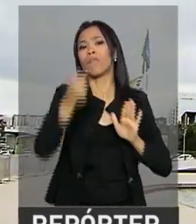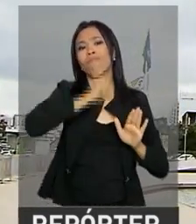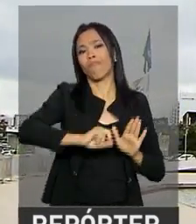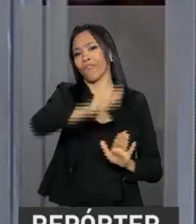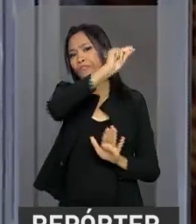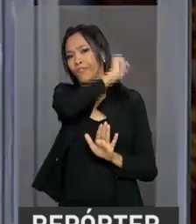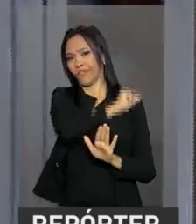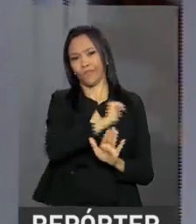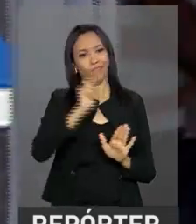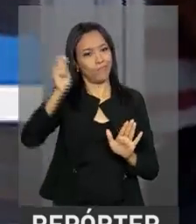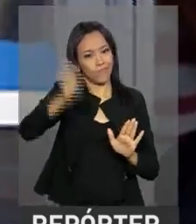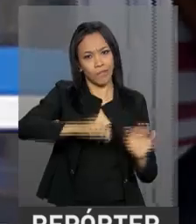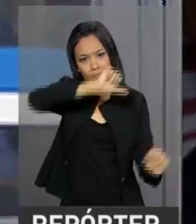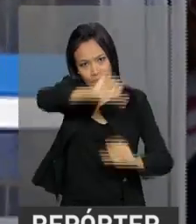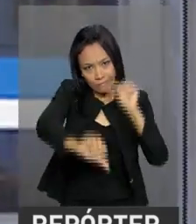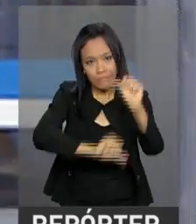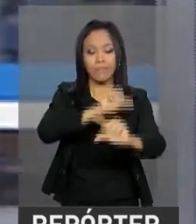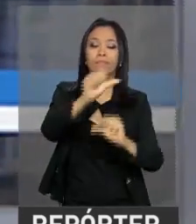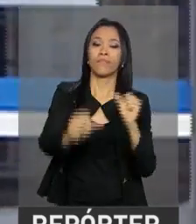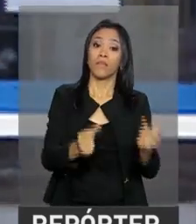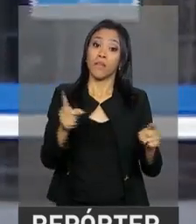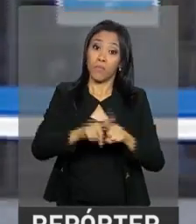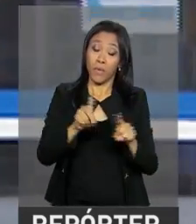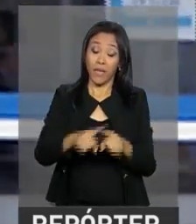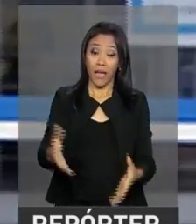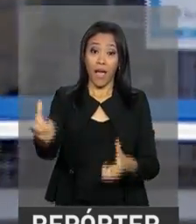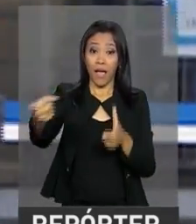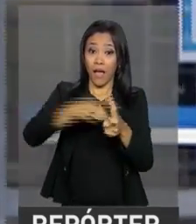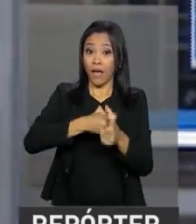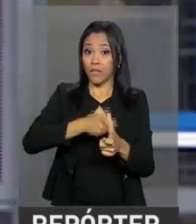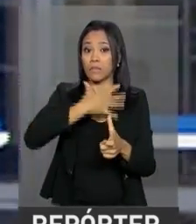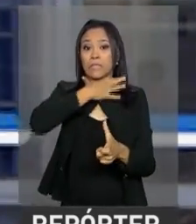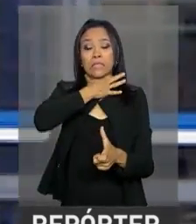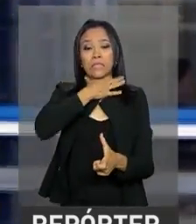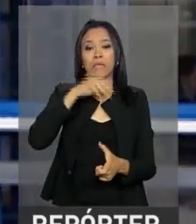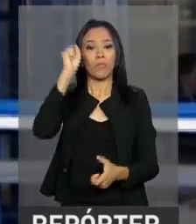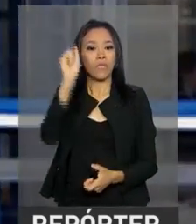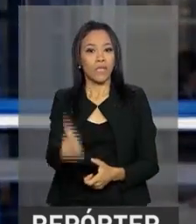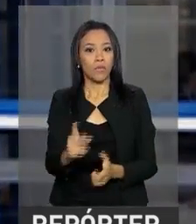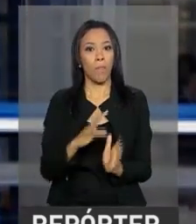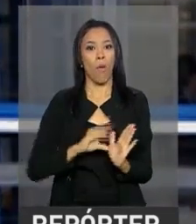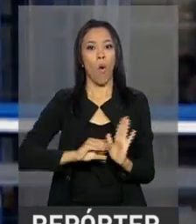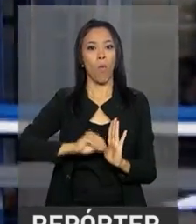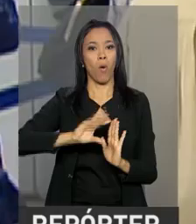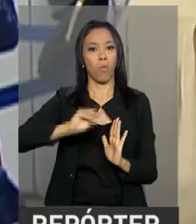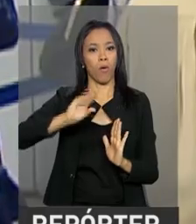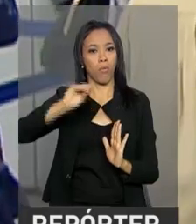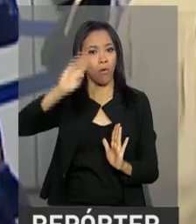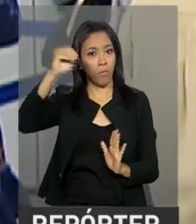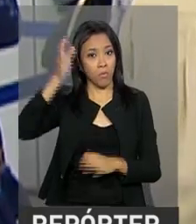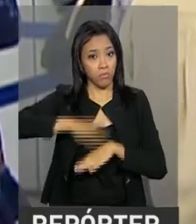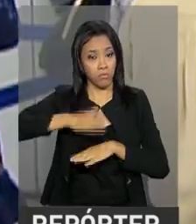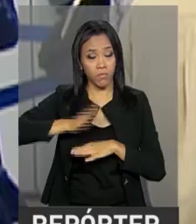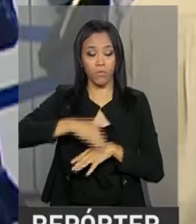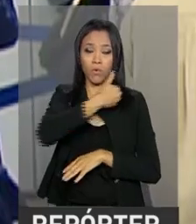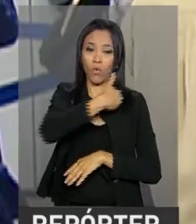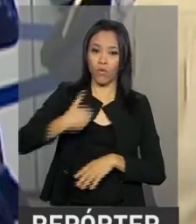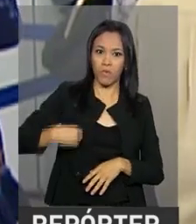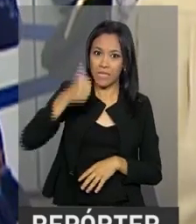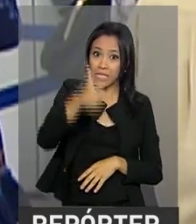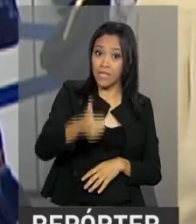atuais Além disso O déficit da Previdência Social também é crescente segundo o governo foi de R